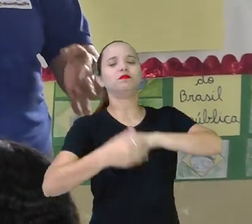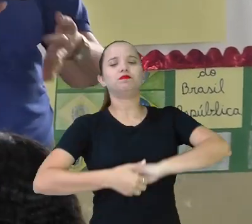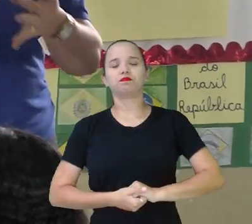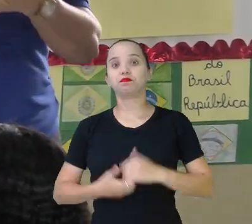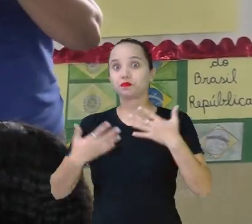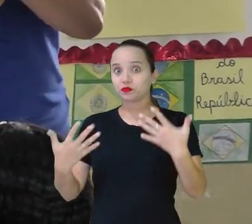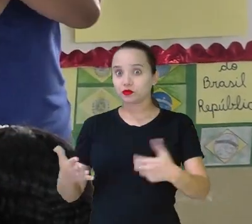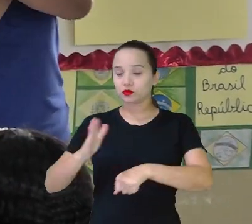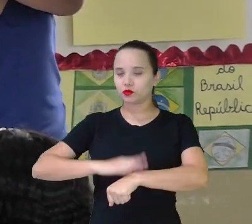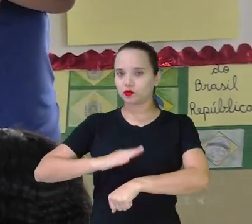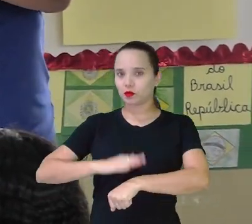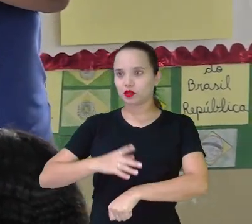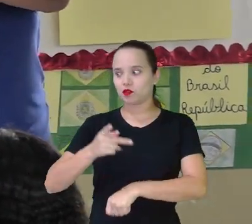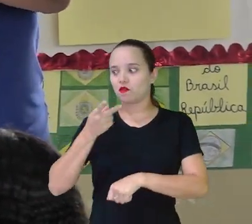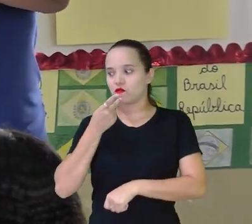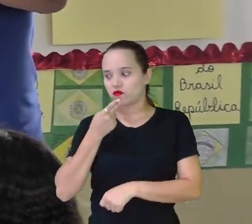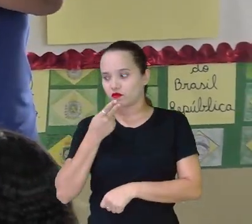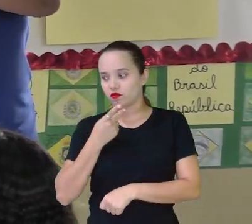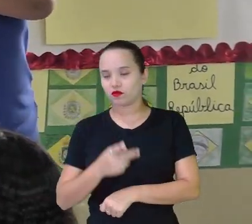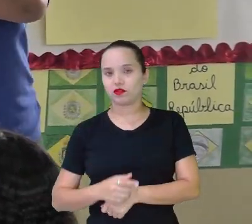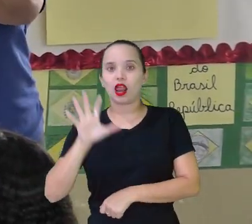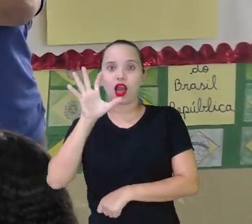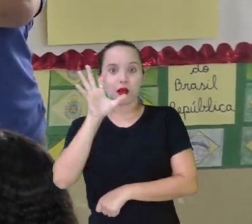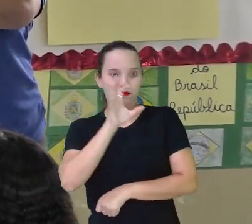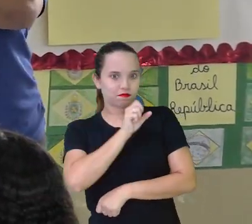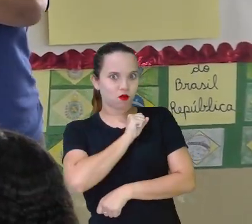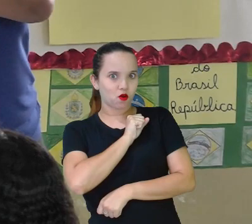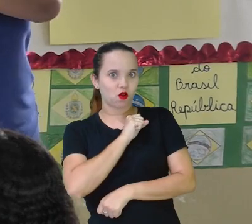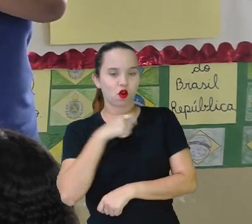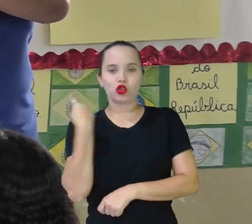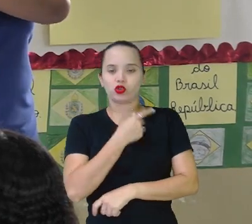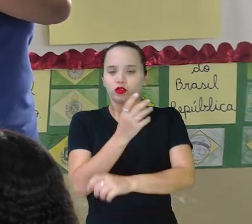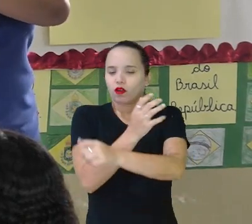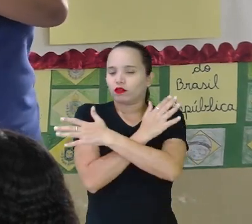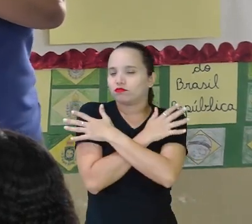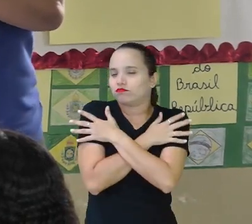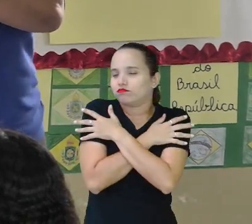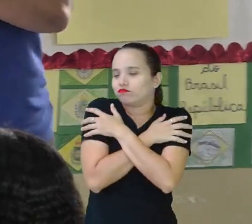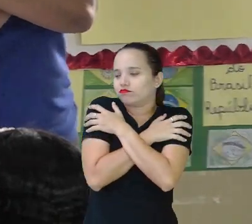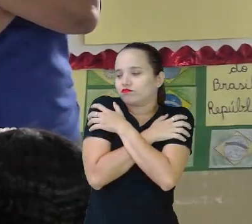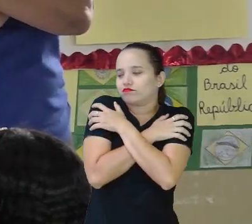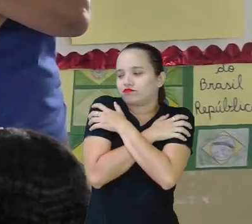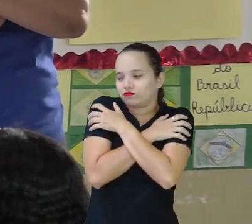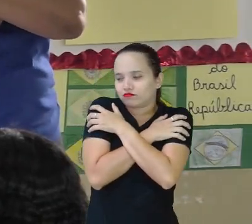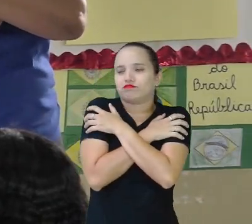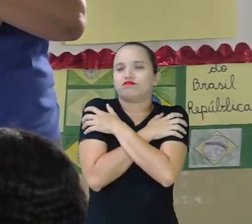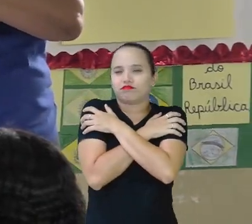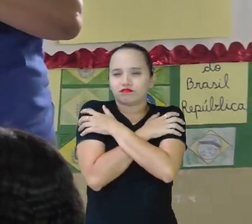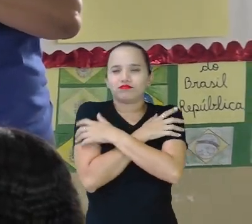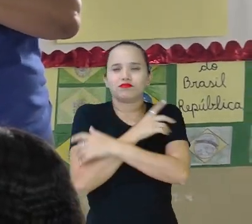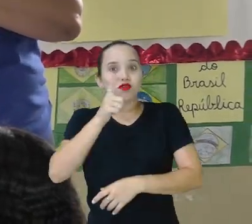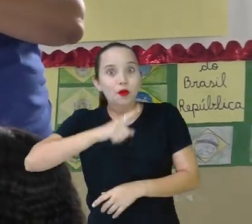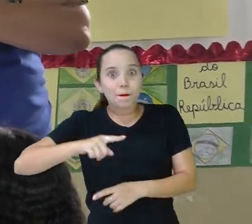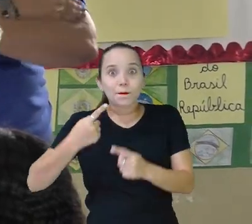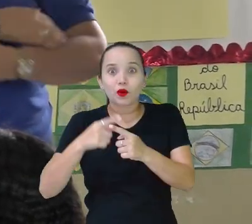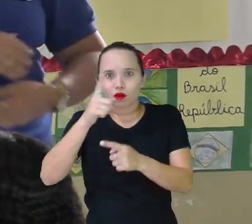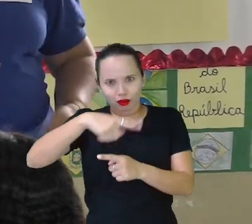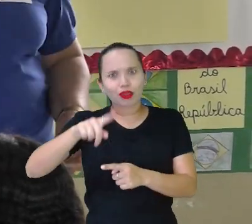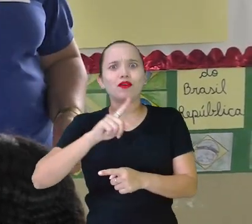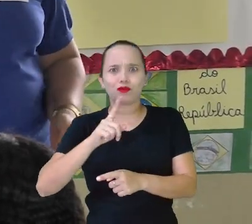falar amor, a gente vai se abraçar, não é isso? Isso, porque vocês se amam, né, minha